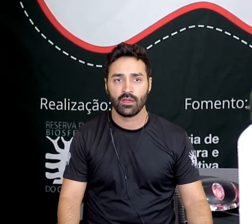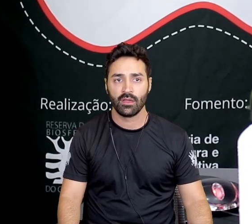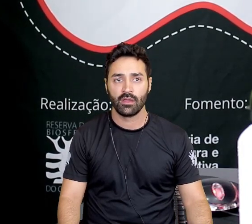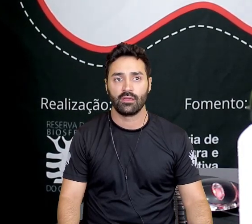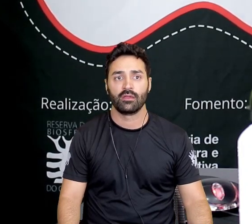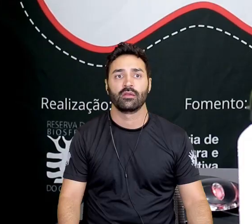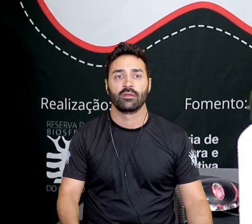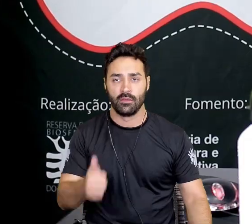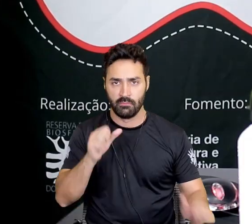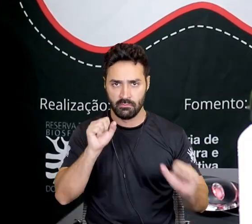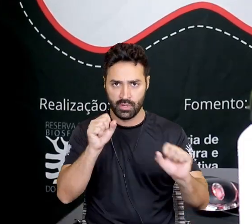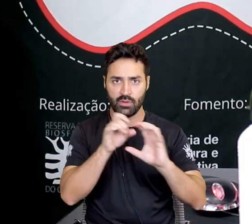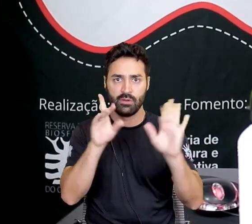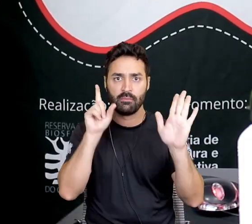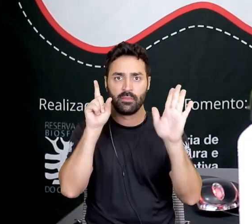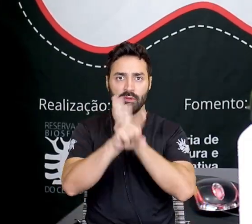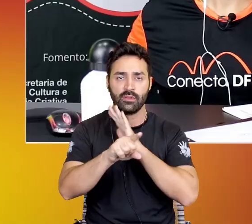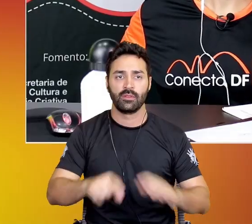Pode perguntar.